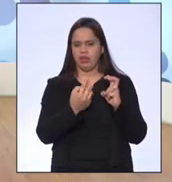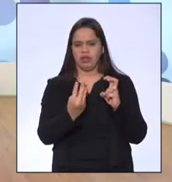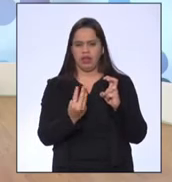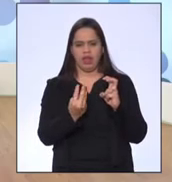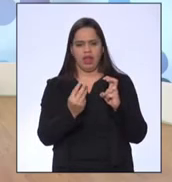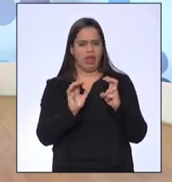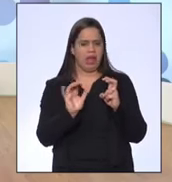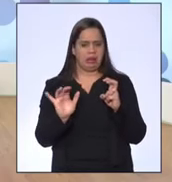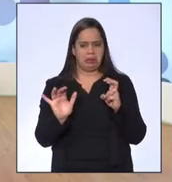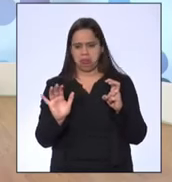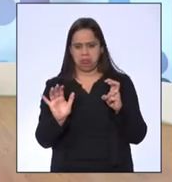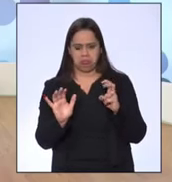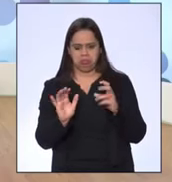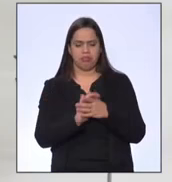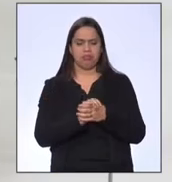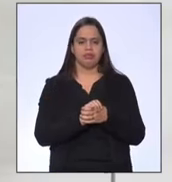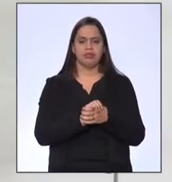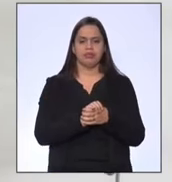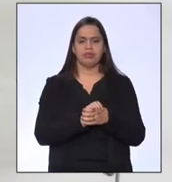5,3, alguma coisa assim.